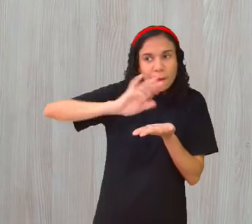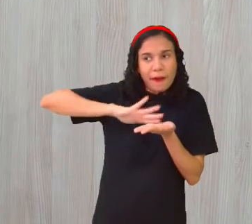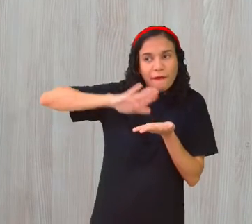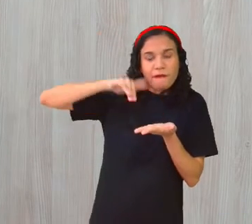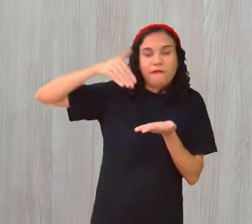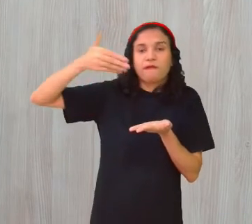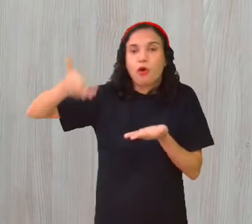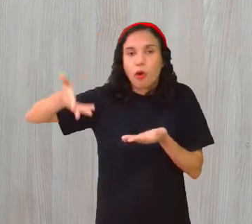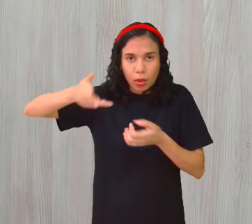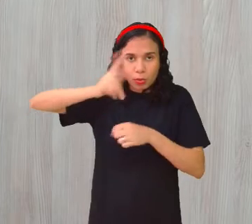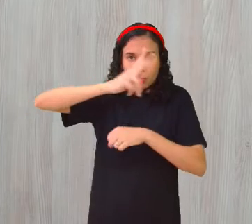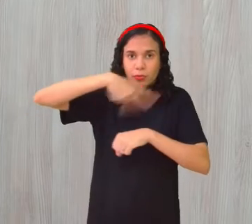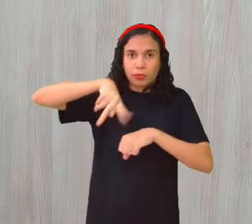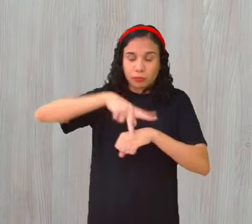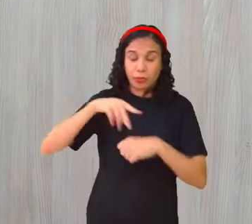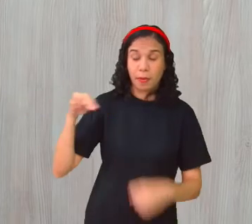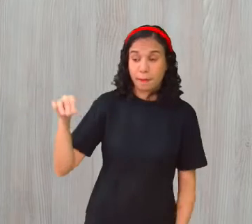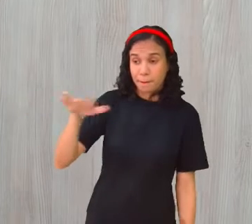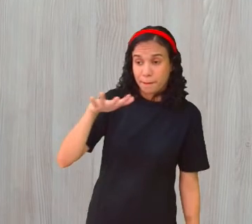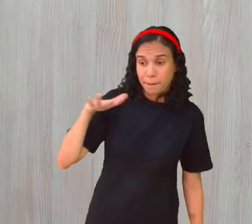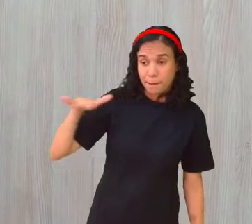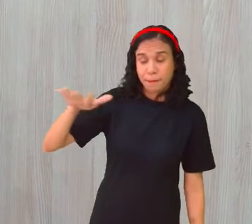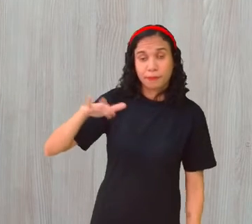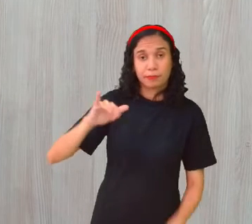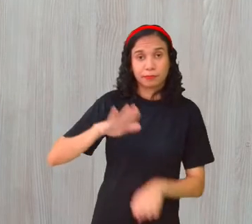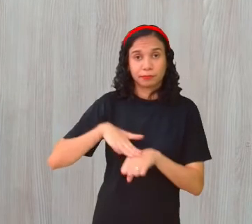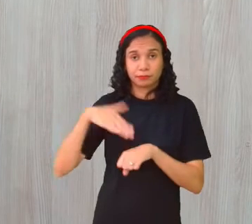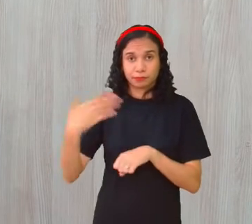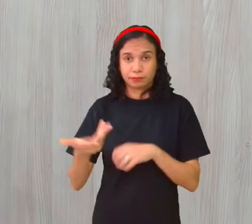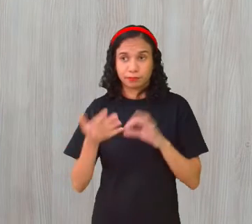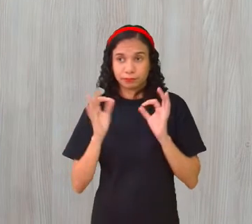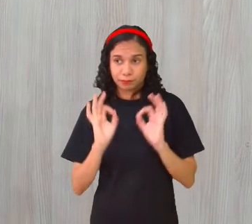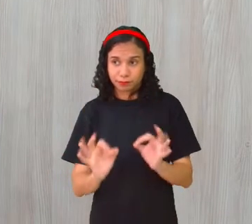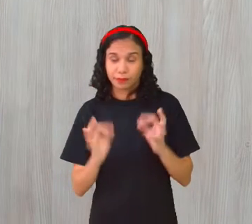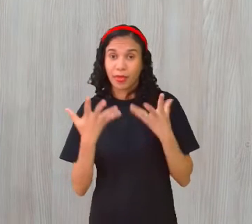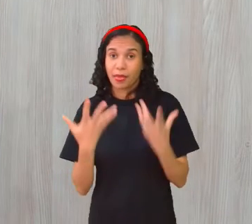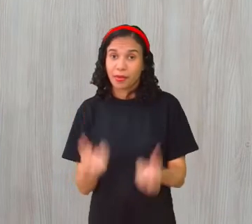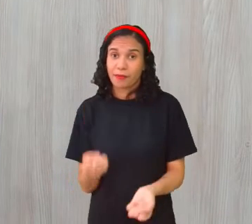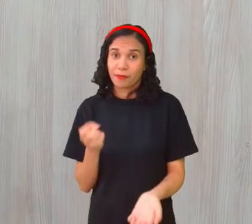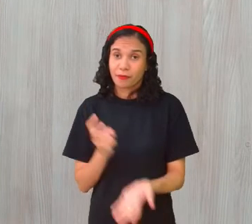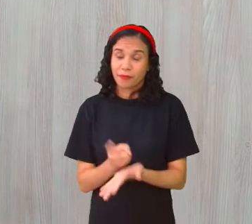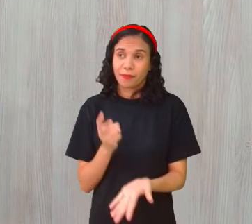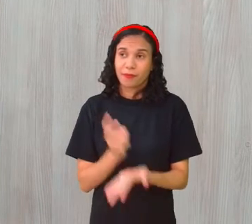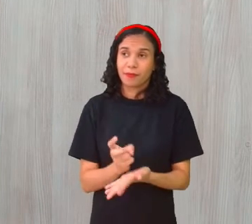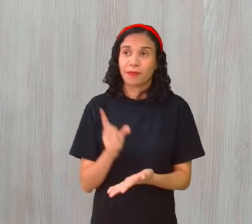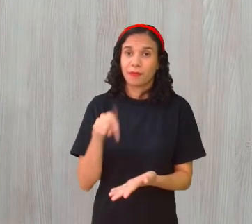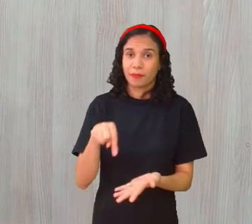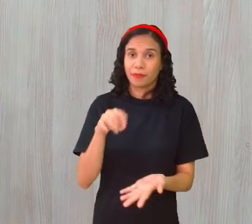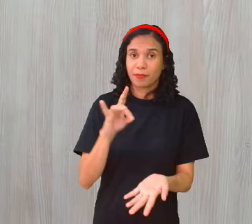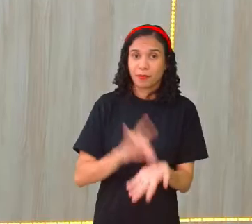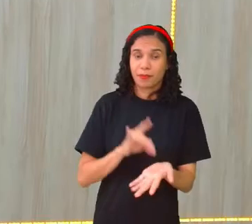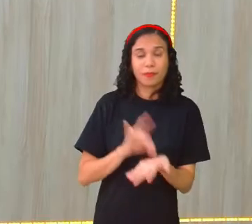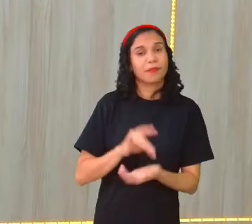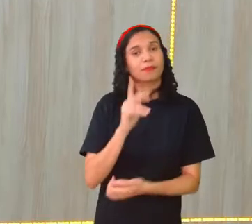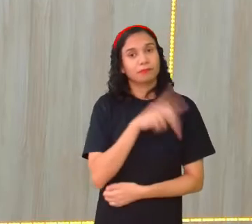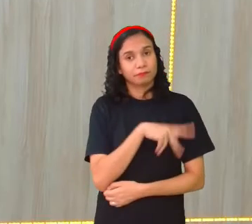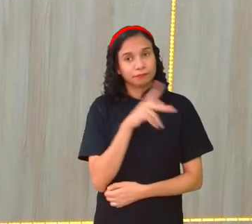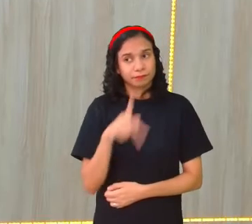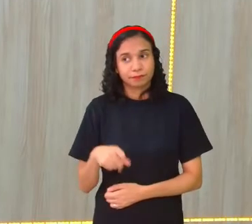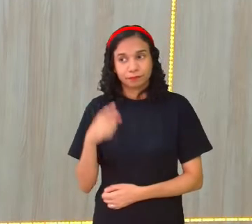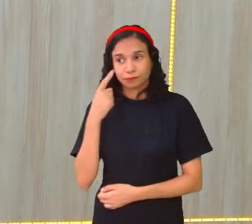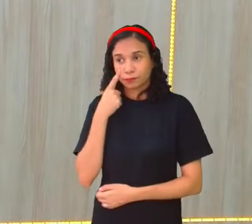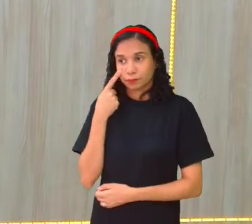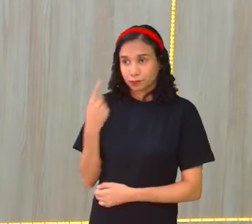sempre visando essa questão do mercado exterior. Vamos embora, professora Vanessa. Exatamente, né, professor